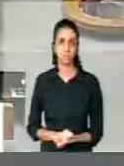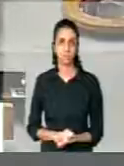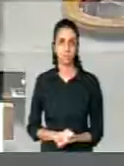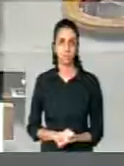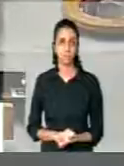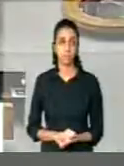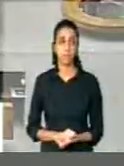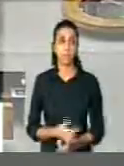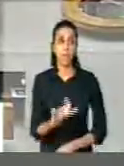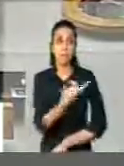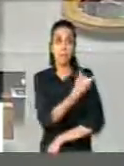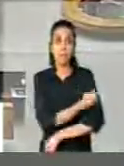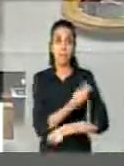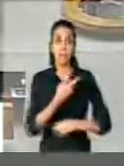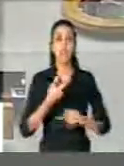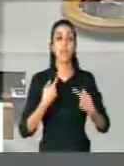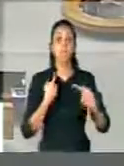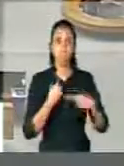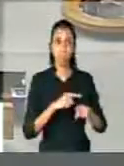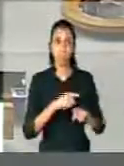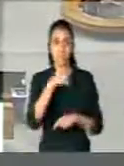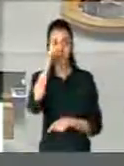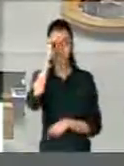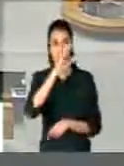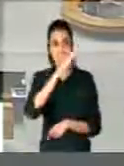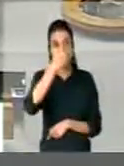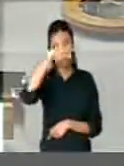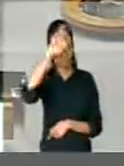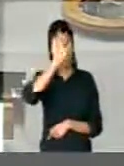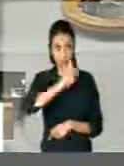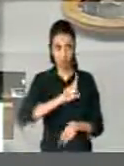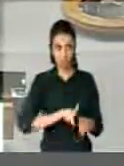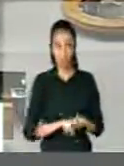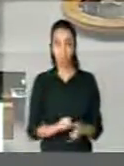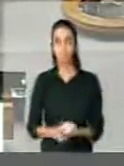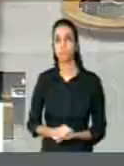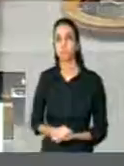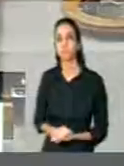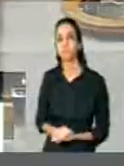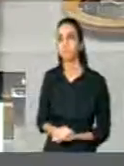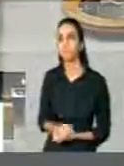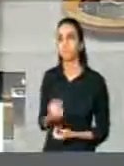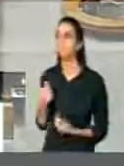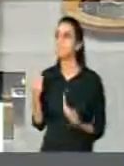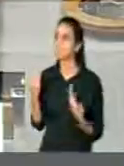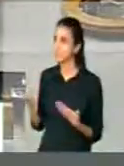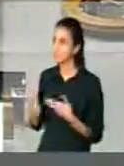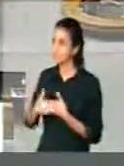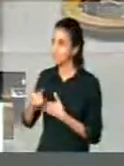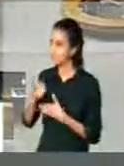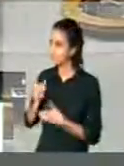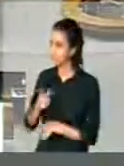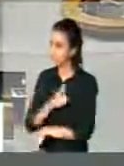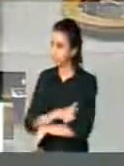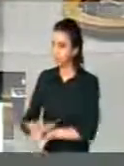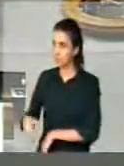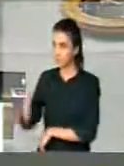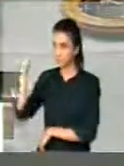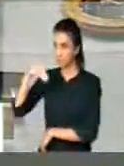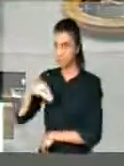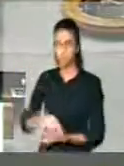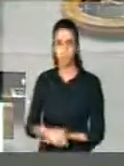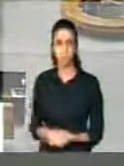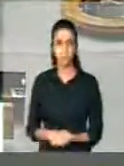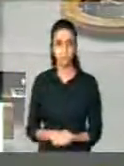Febre amarela. Obrigado. Nobre deputado Júlio Delgado, sempre muito educado e gentil com essa presidência. Vossa Excelência tem 3 minutos na tribuna.